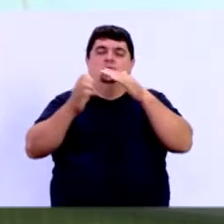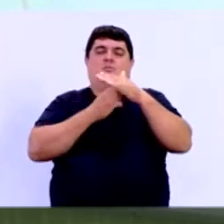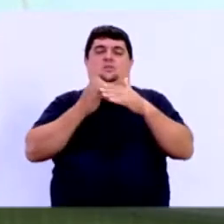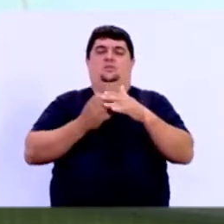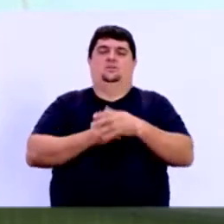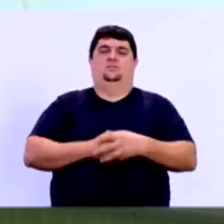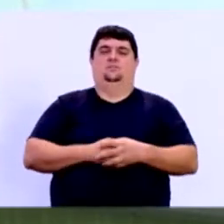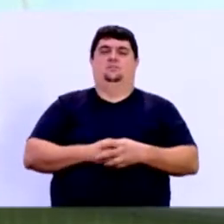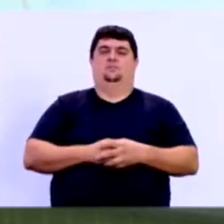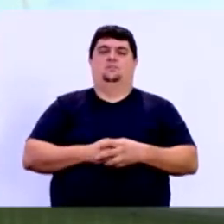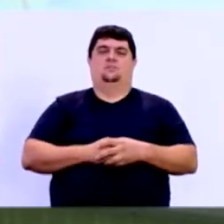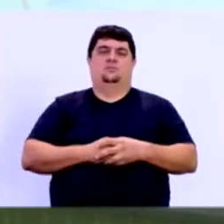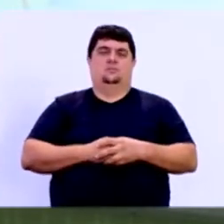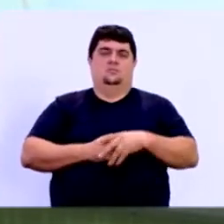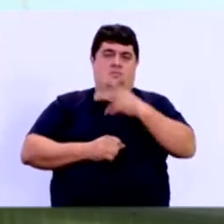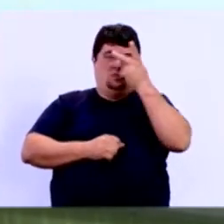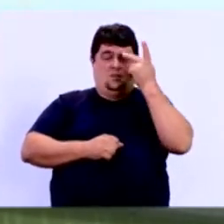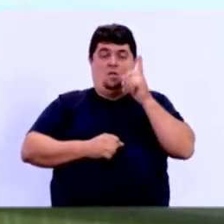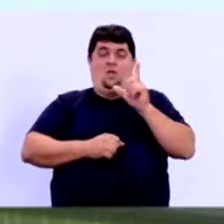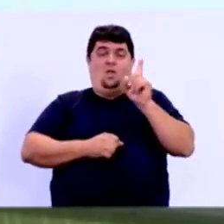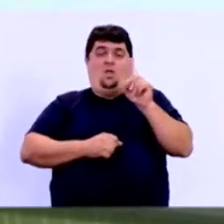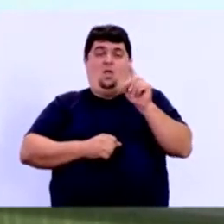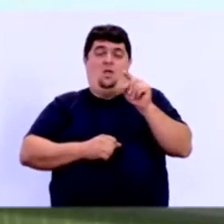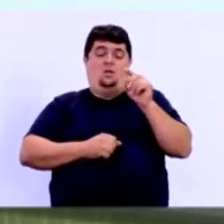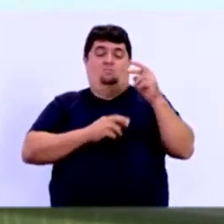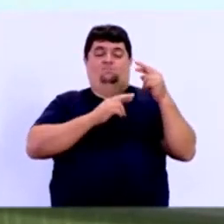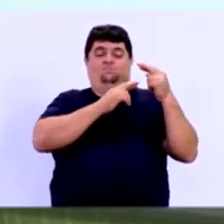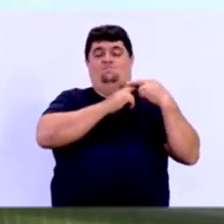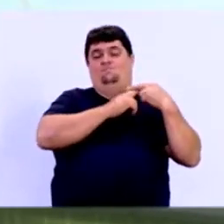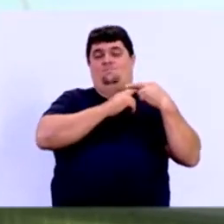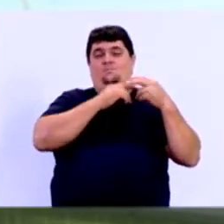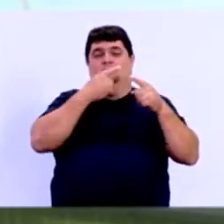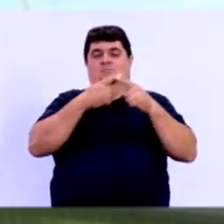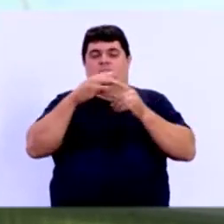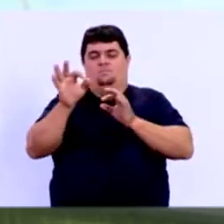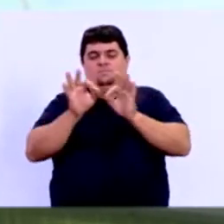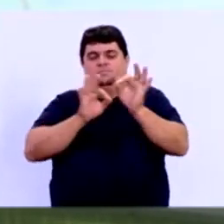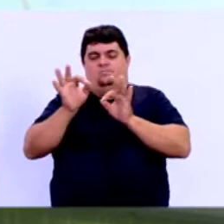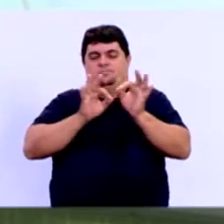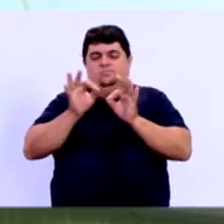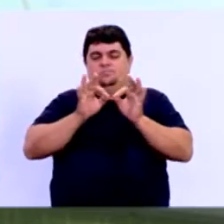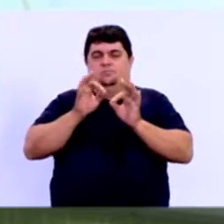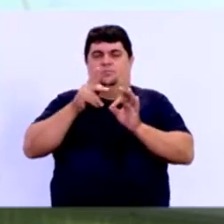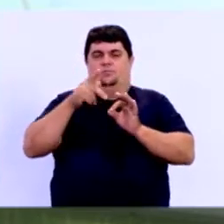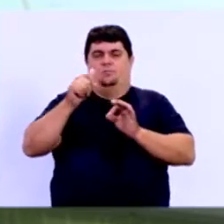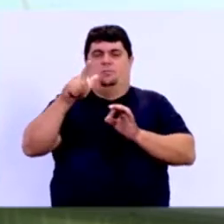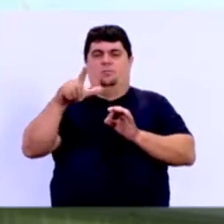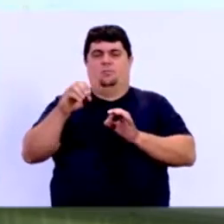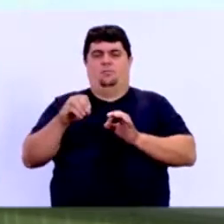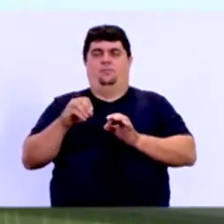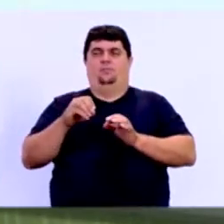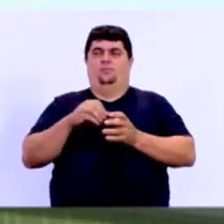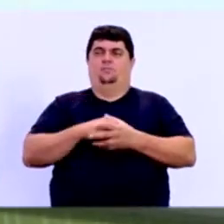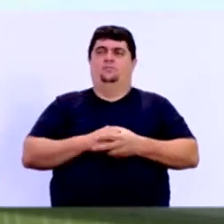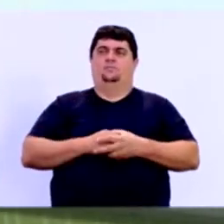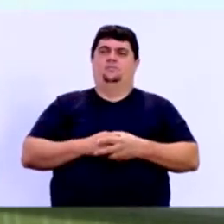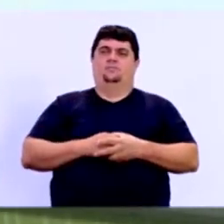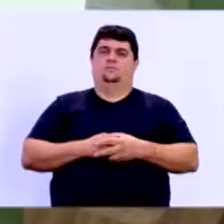empresa. Então, essa pessoa é a pessoa responsável por montar esse plano estratégico, né, professor